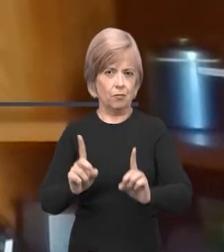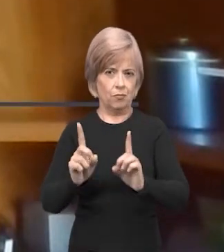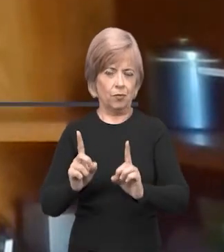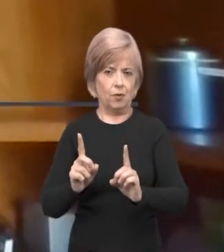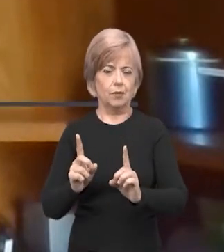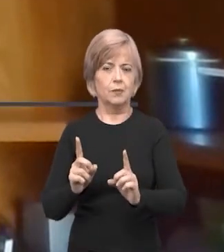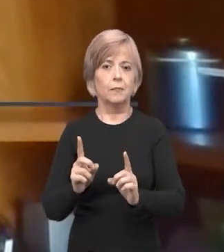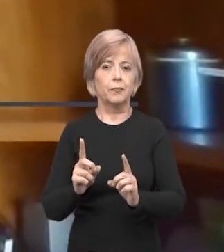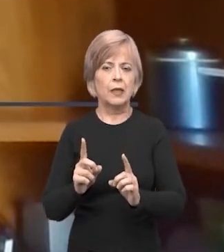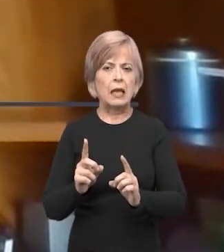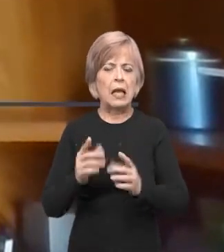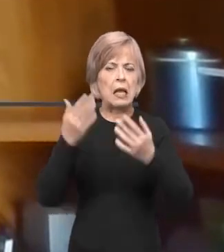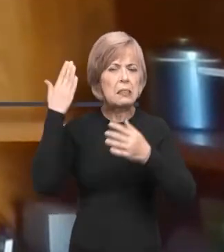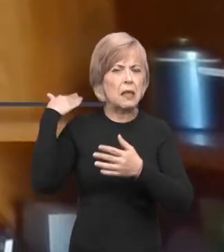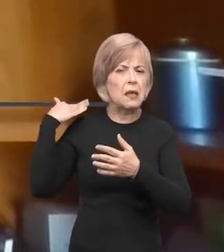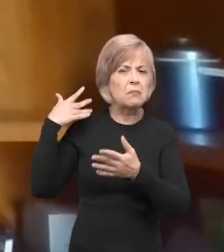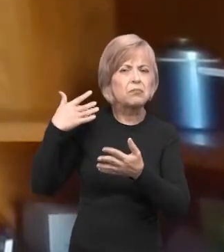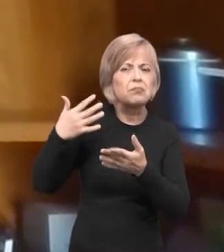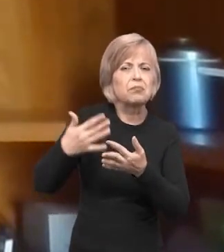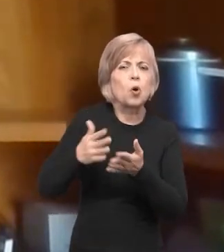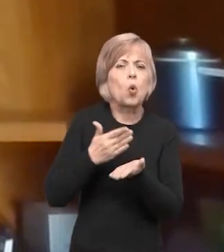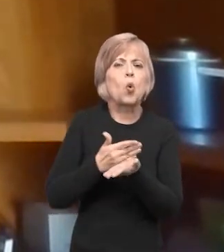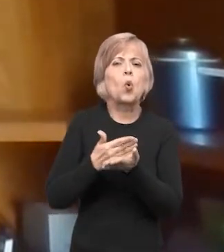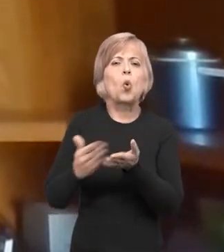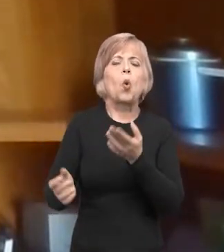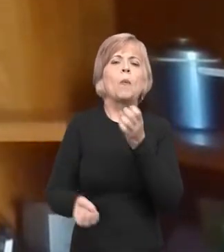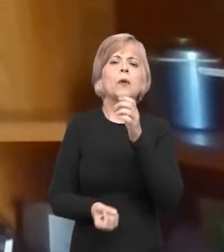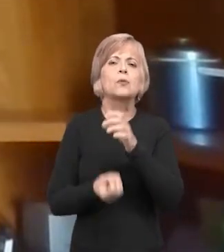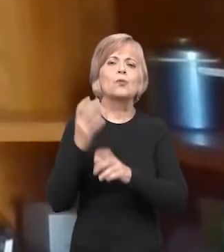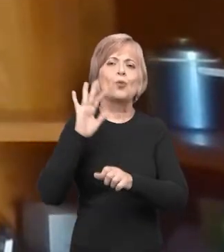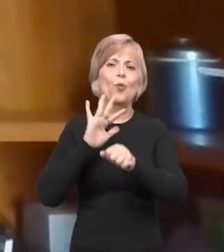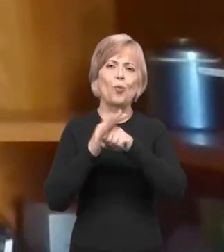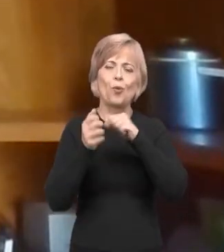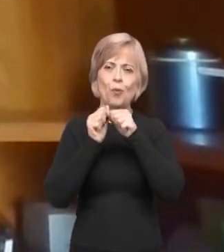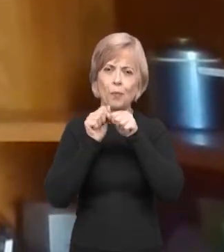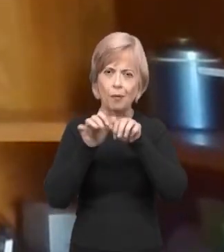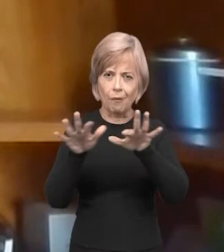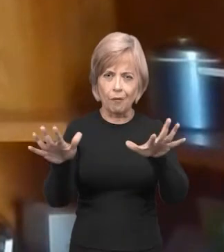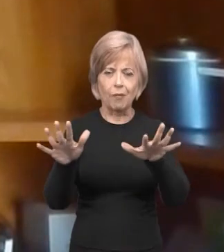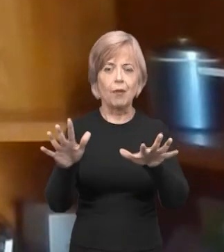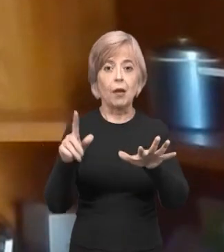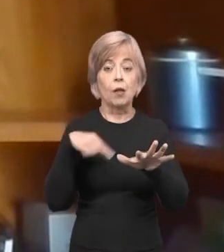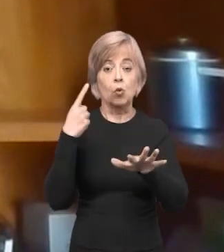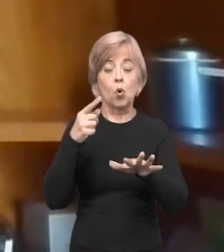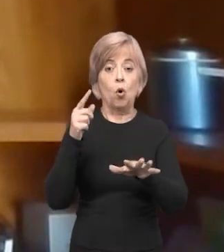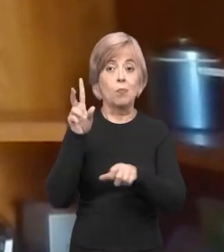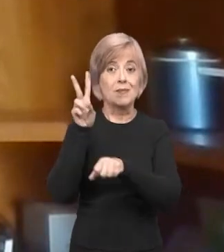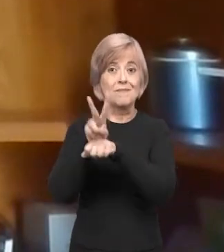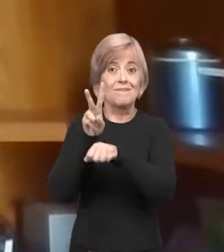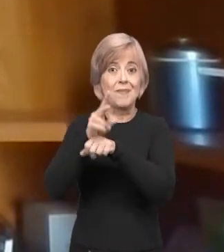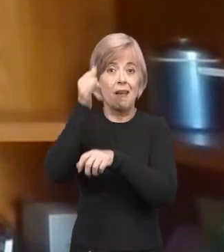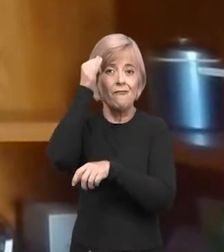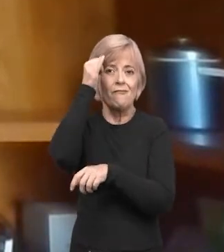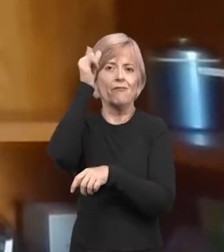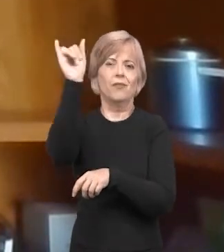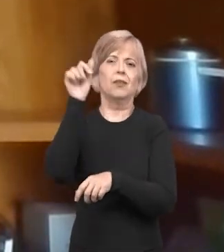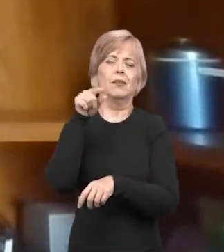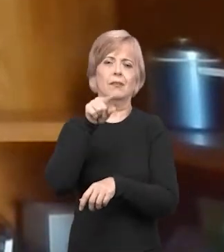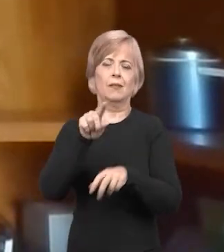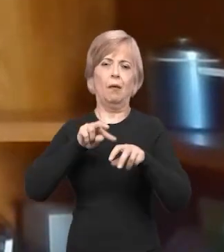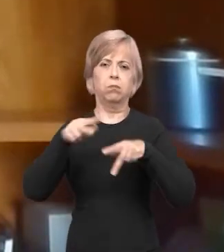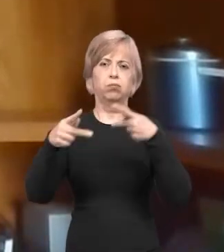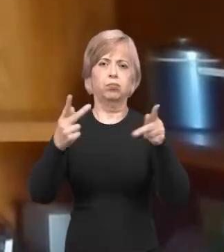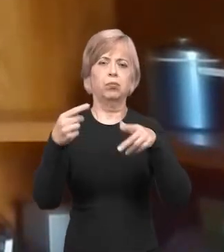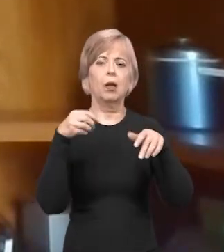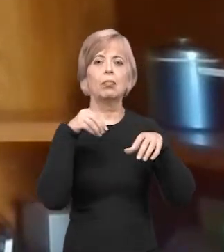da pandemia, a nossa grande preocupação era a prevenção contra a disseminação do coronavírus dentro das